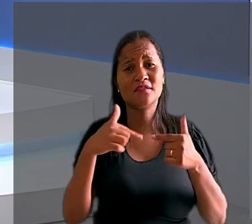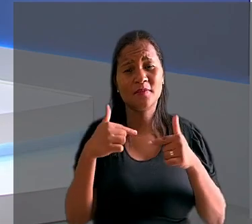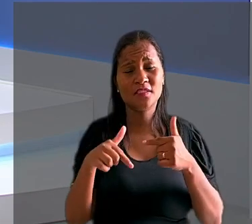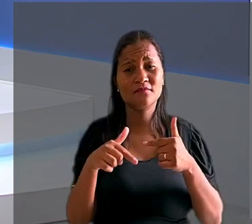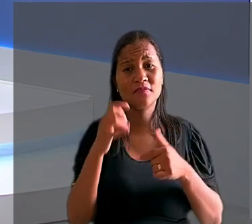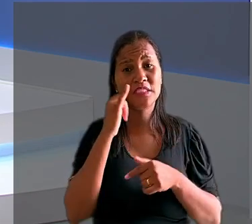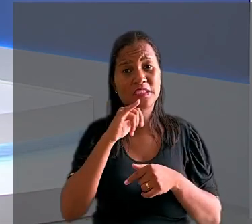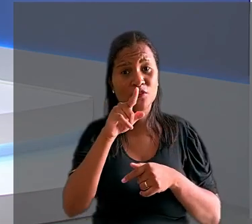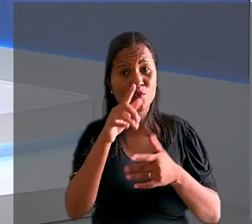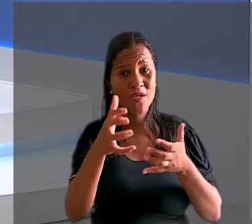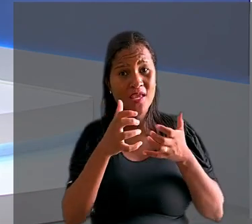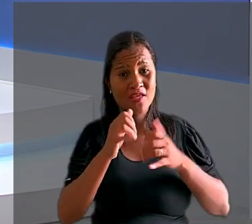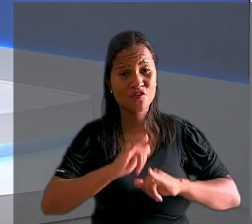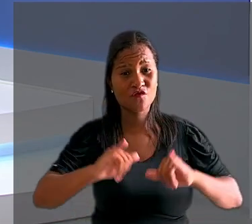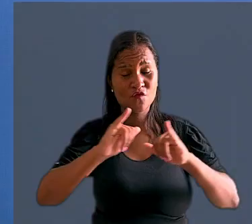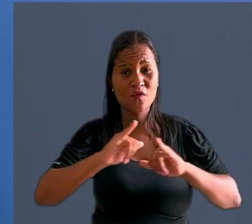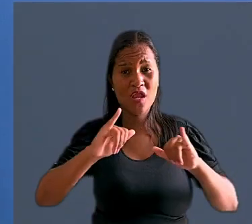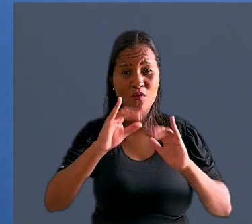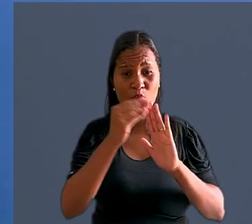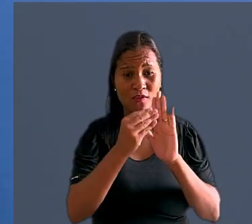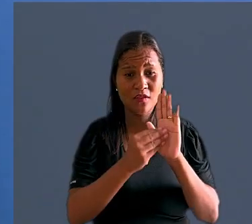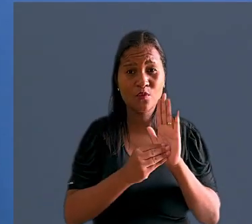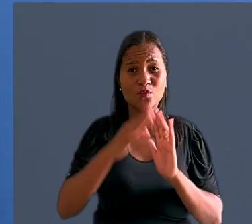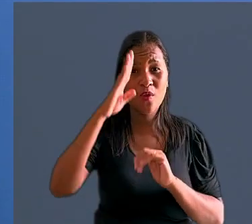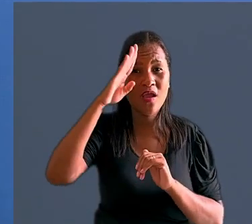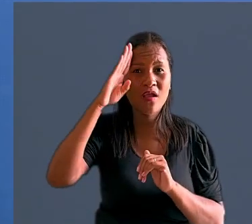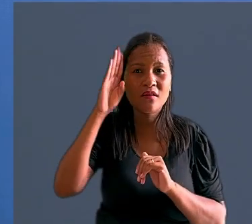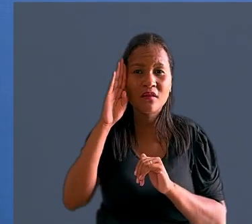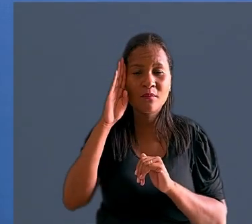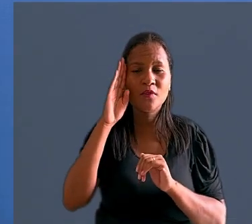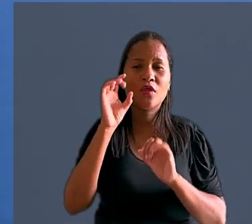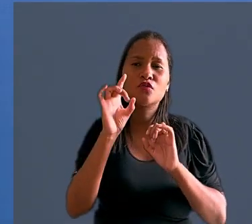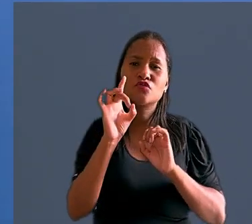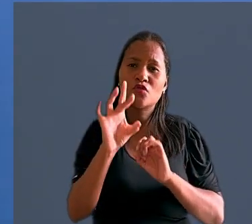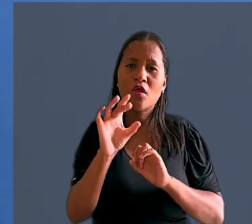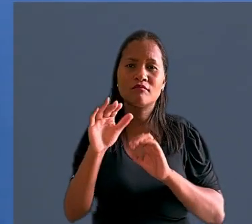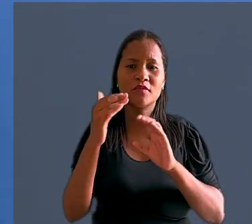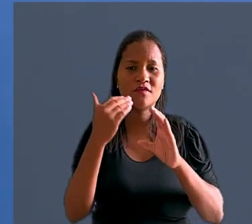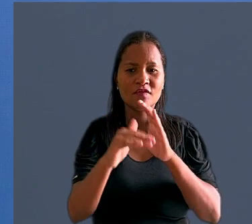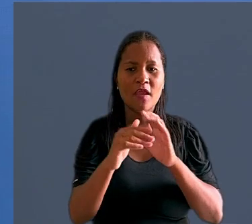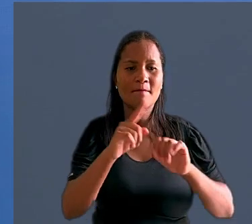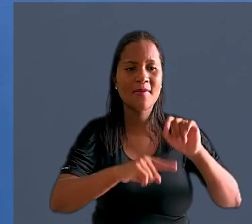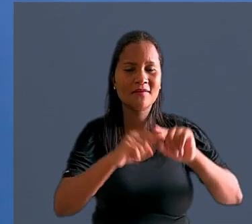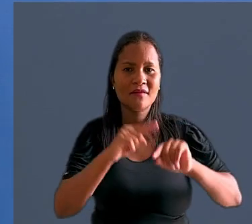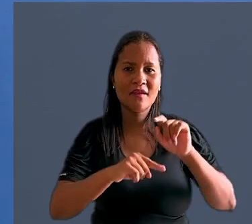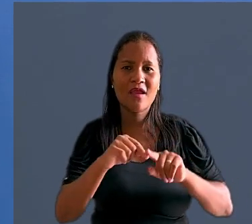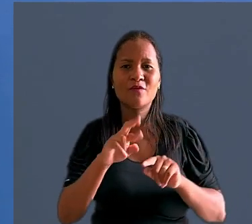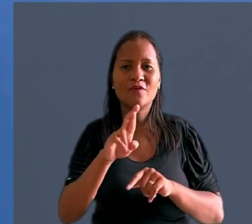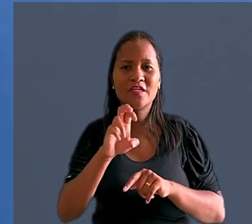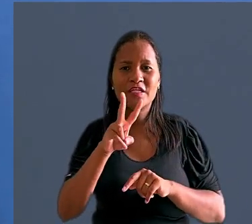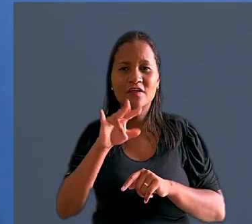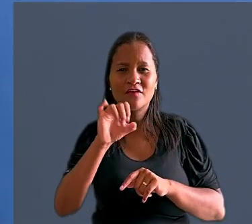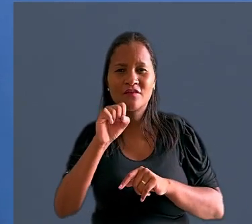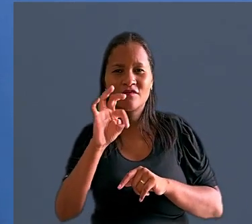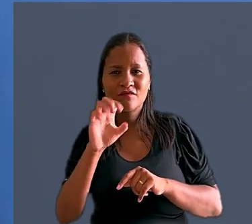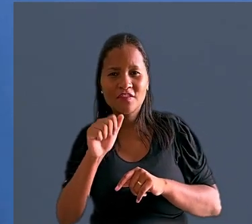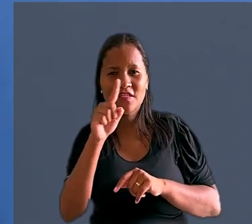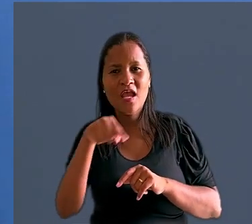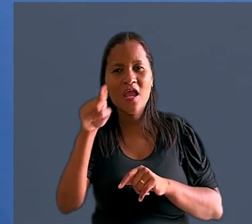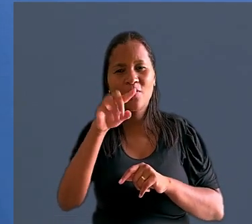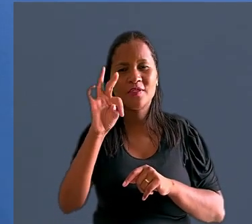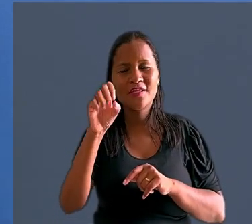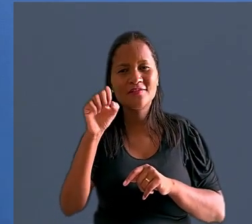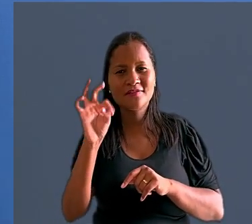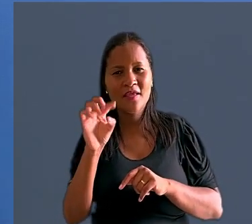de especialistas da área trabalhista. E se você quiser divulgar um conteúdo acadêmico na publicação, é só enviar o material para o